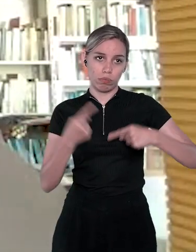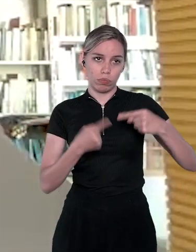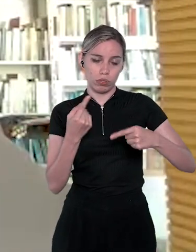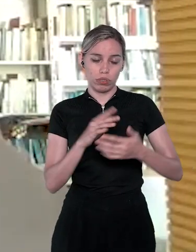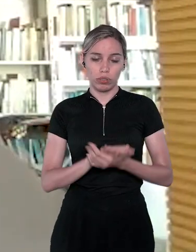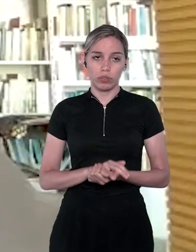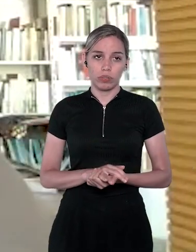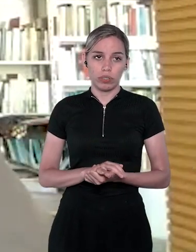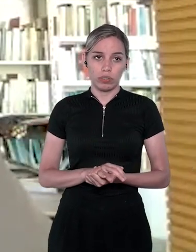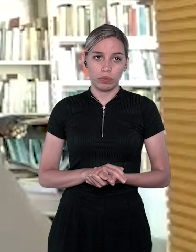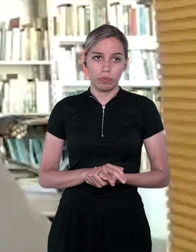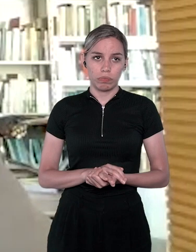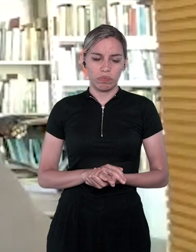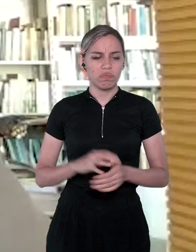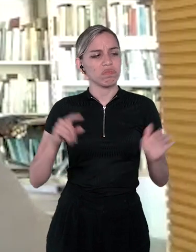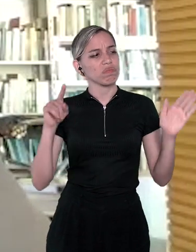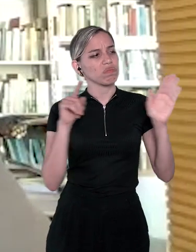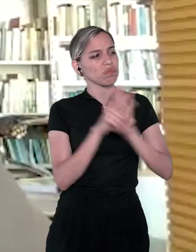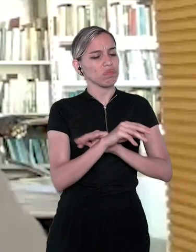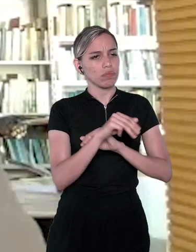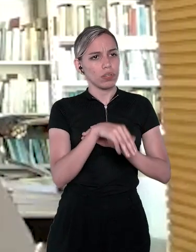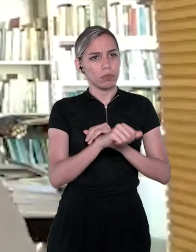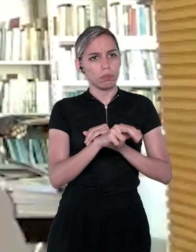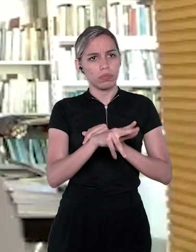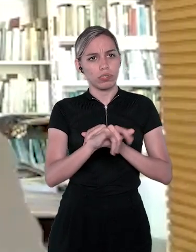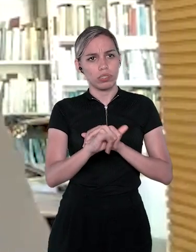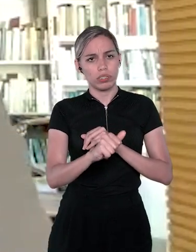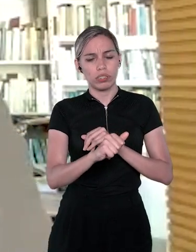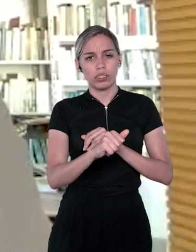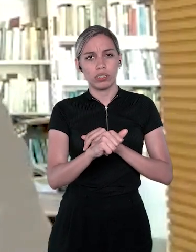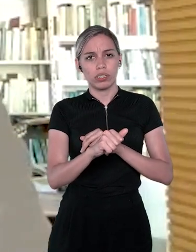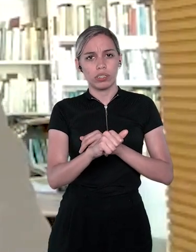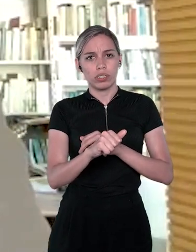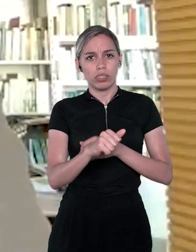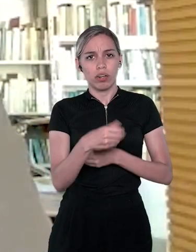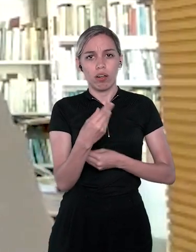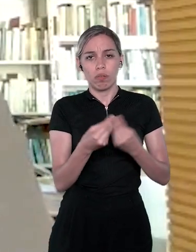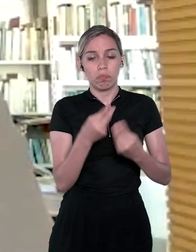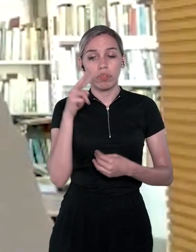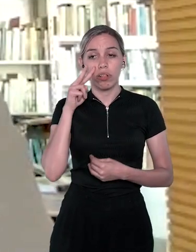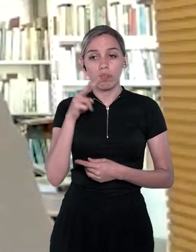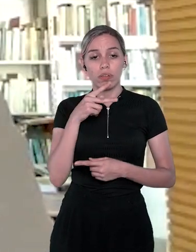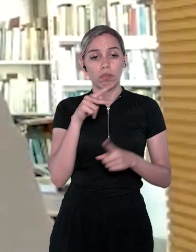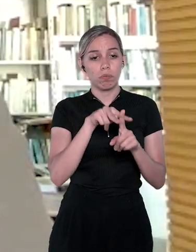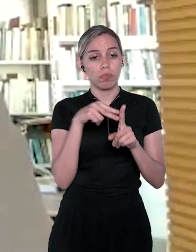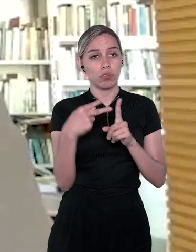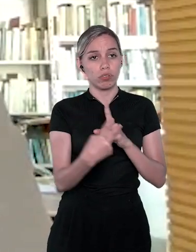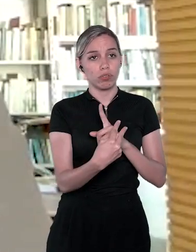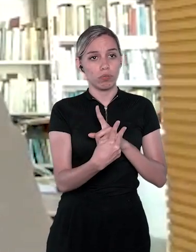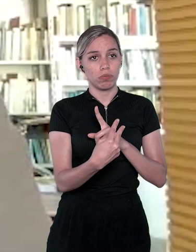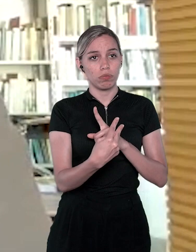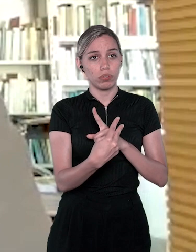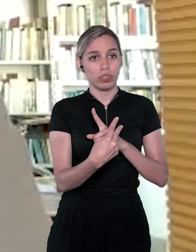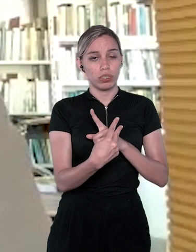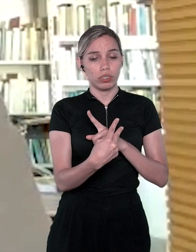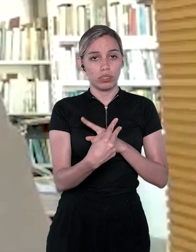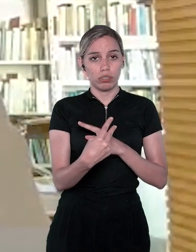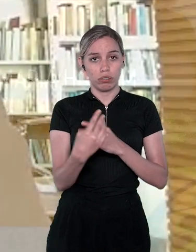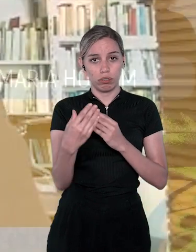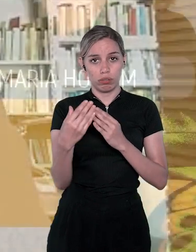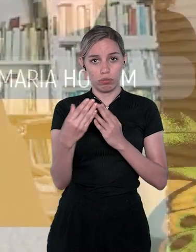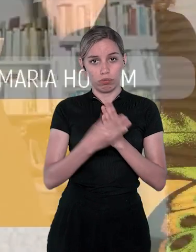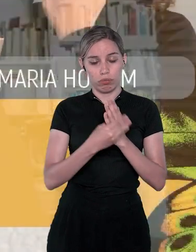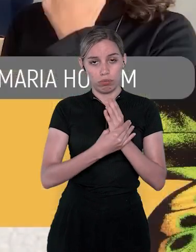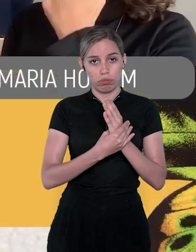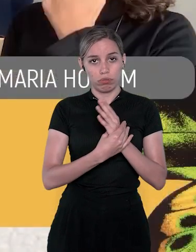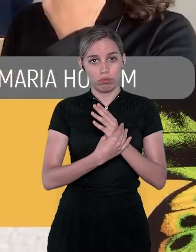política. Eu queria indagar da Maria como é que ela viu esse assunto do ponto de vista da obra do